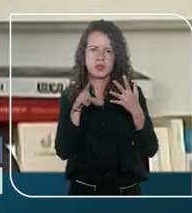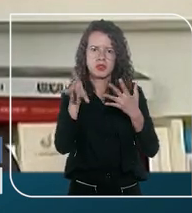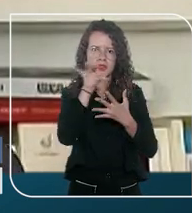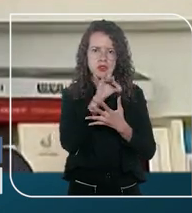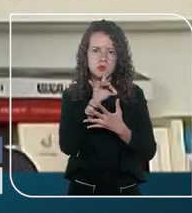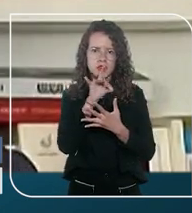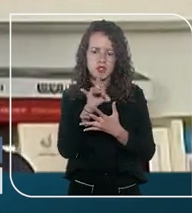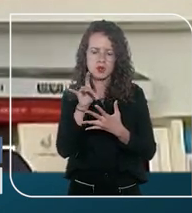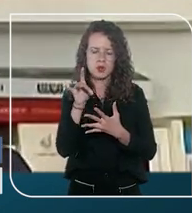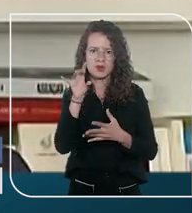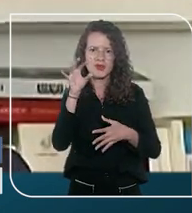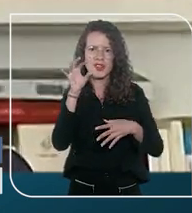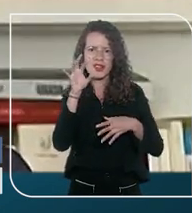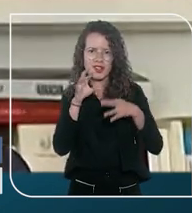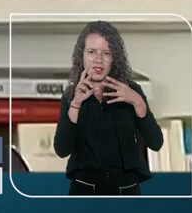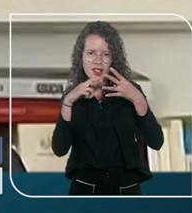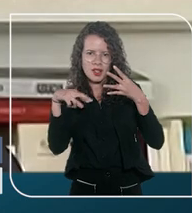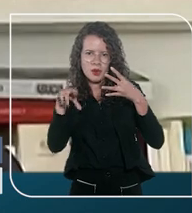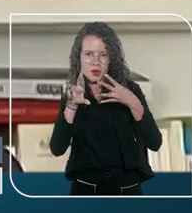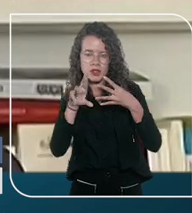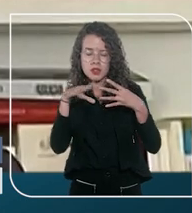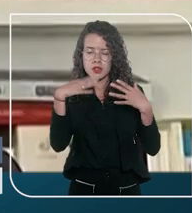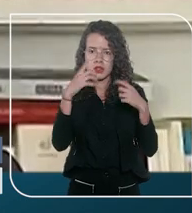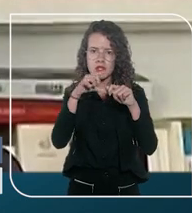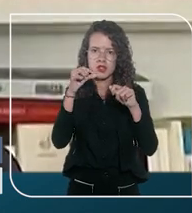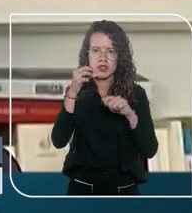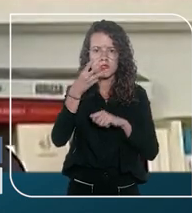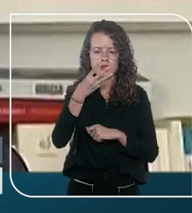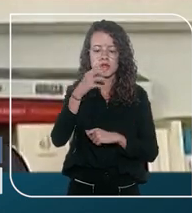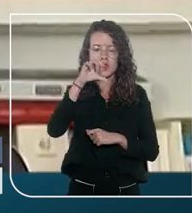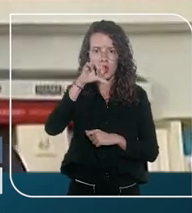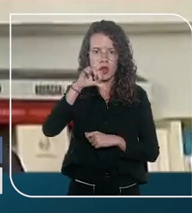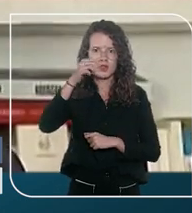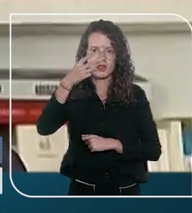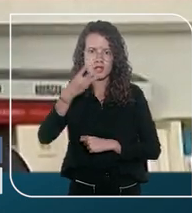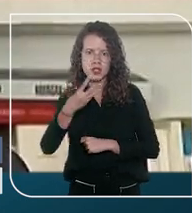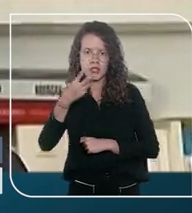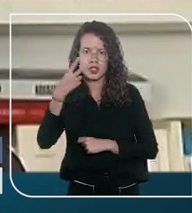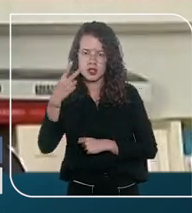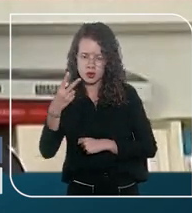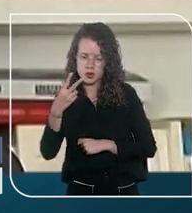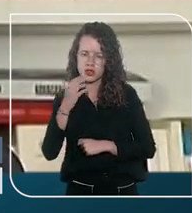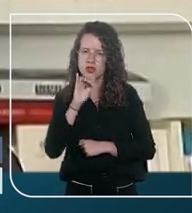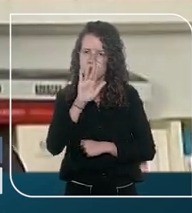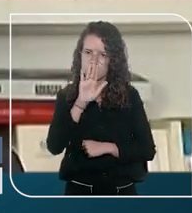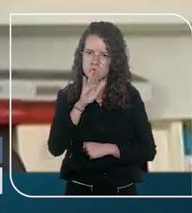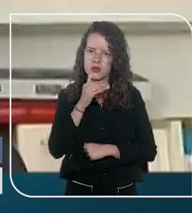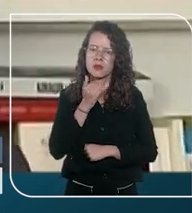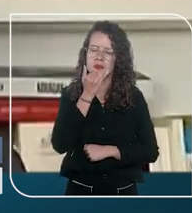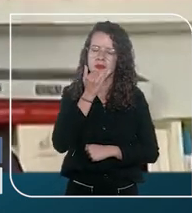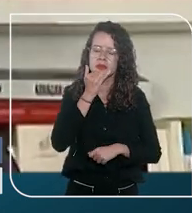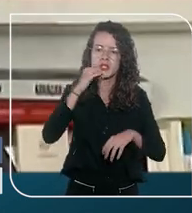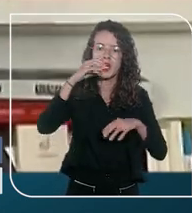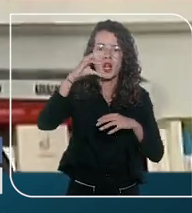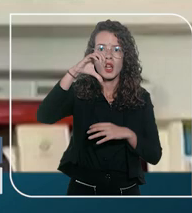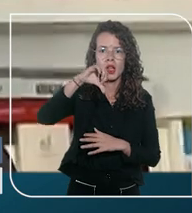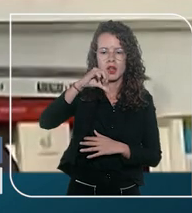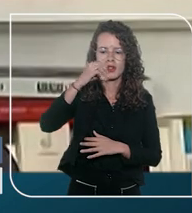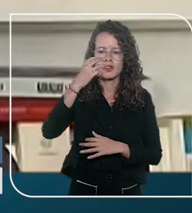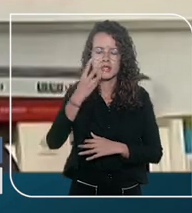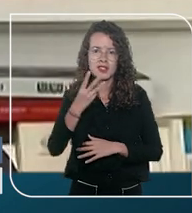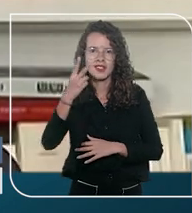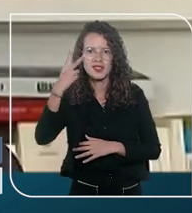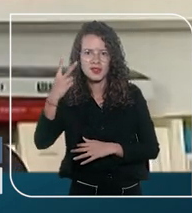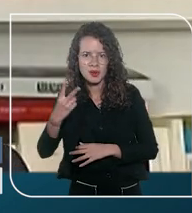bem, o 932, ele está localizado dentro do nosso CPC no capítulo... Perdão, ele trata dos chamados poderes do